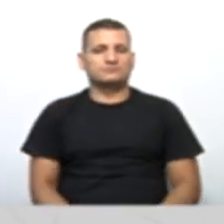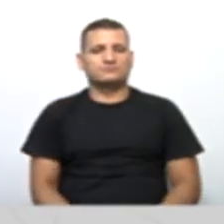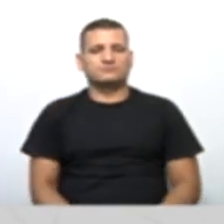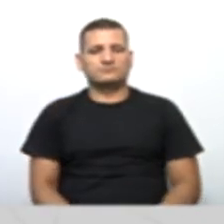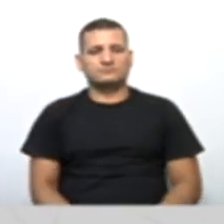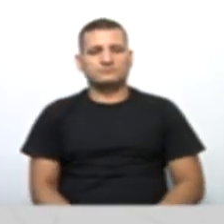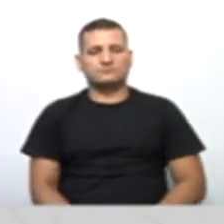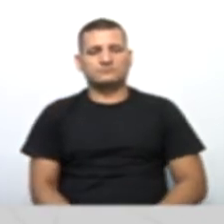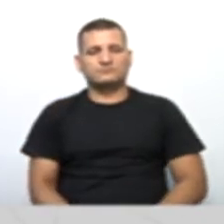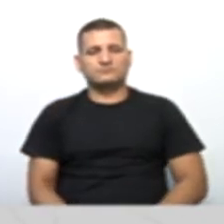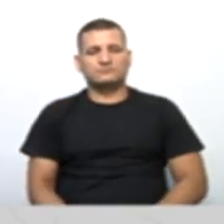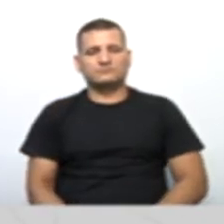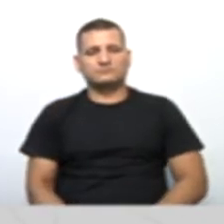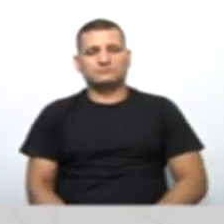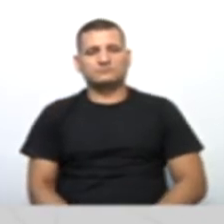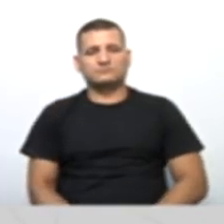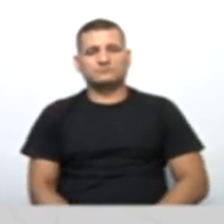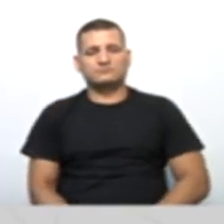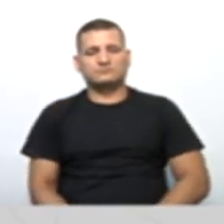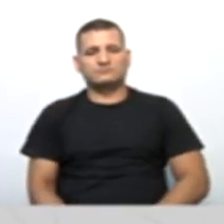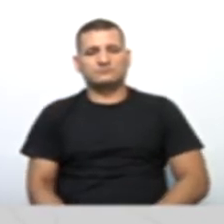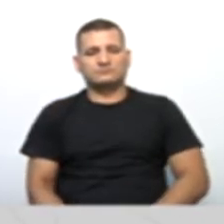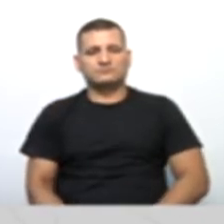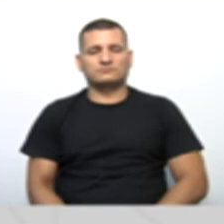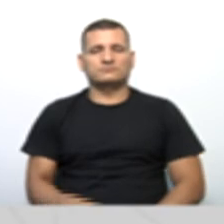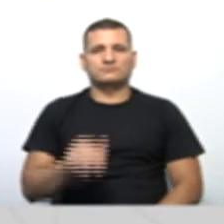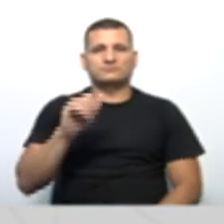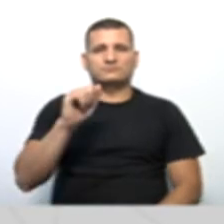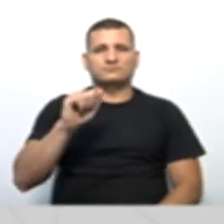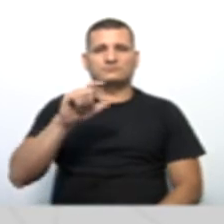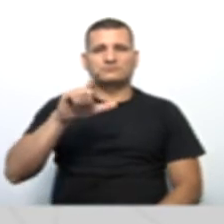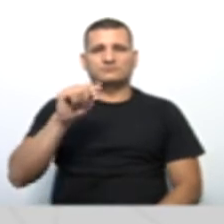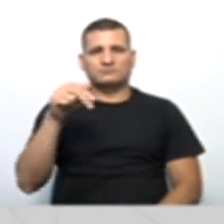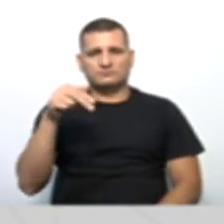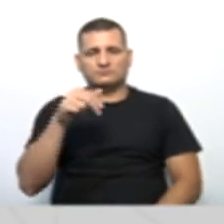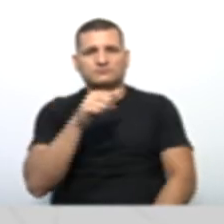o aluno malam bacai